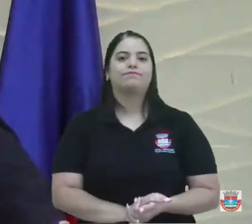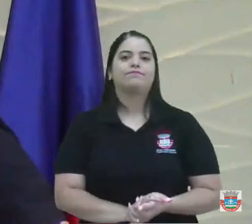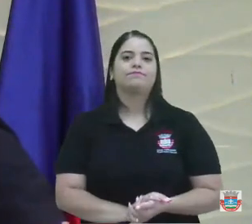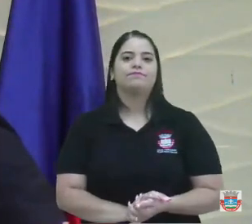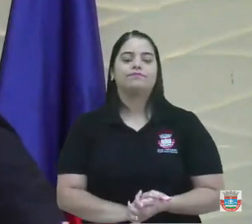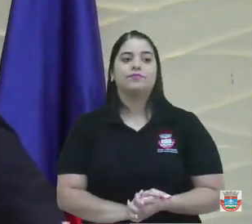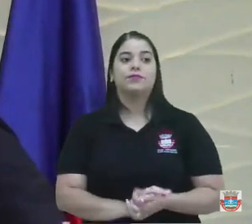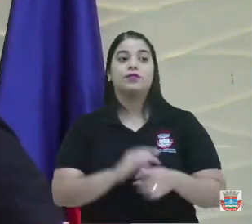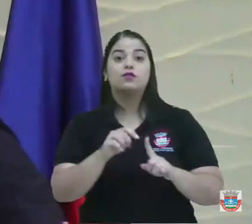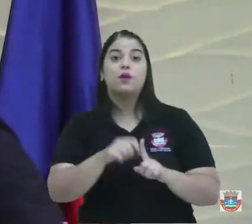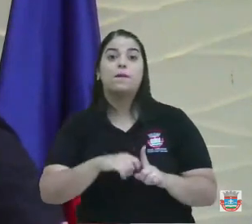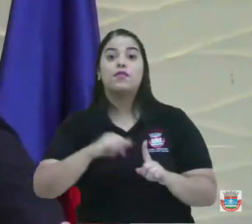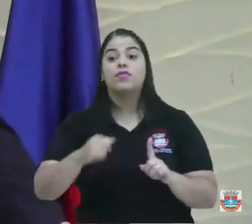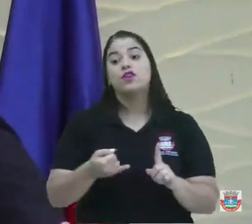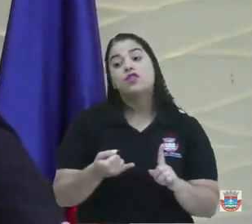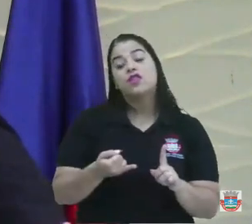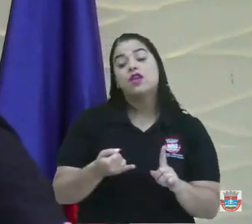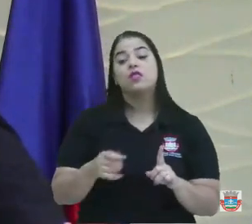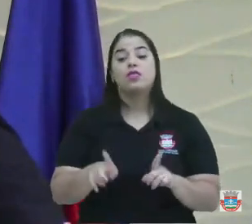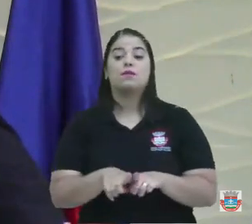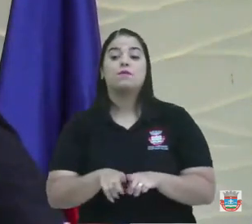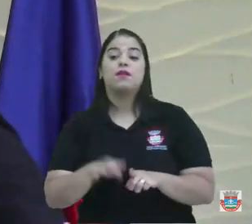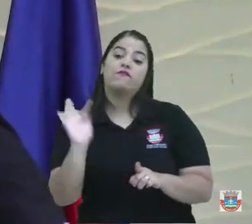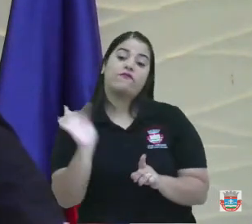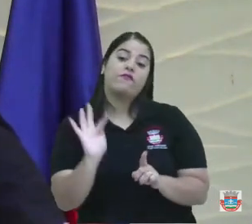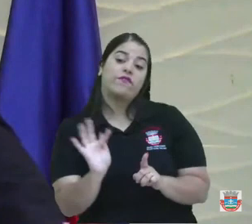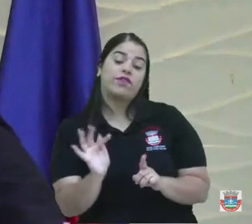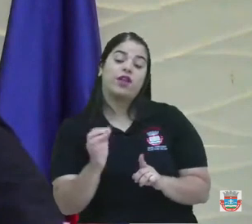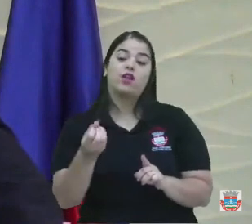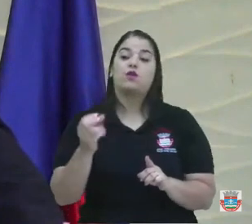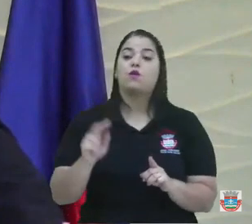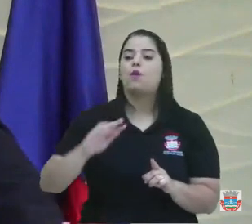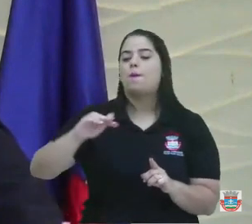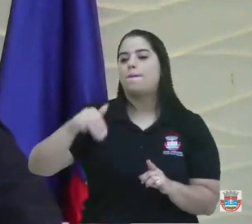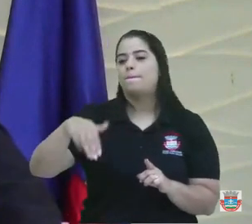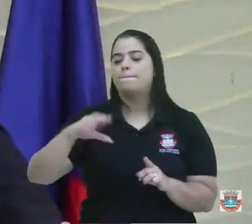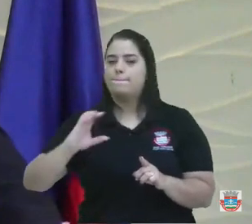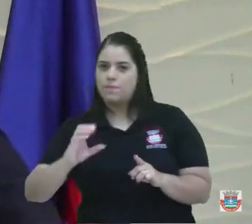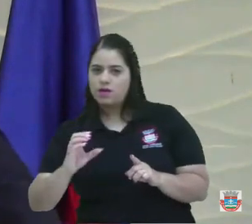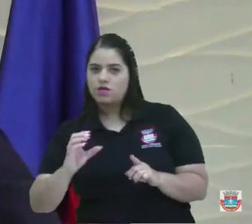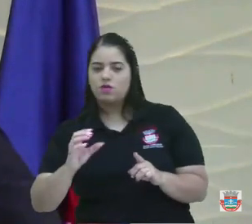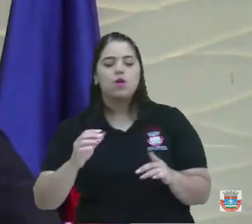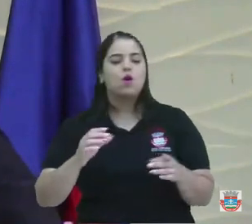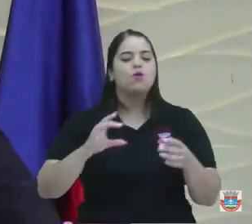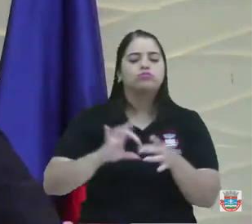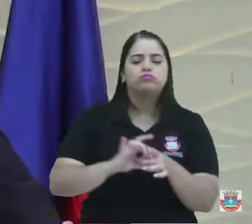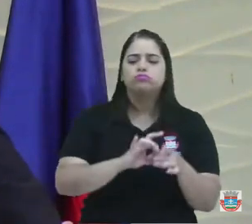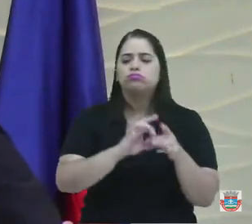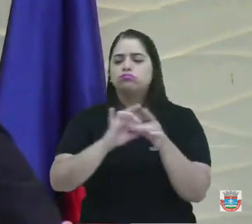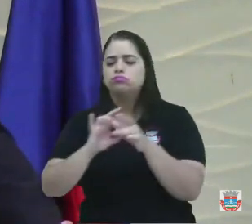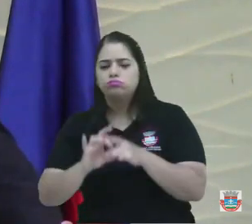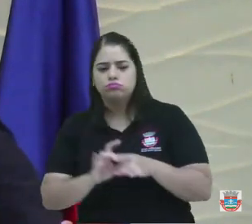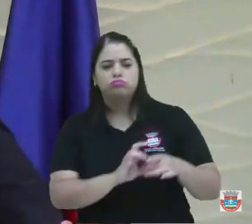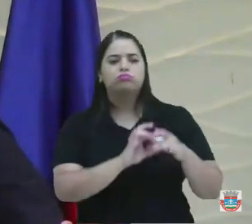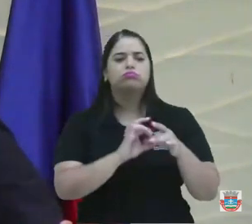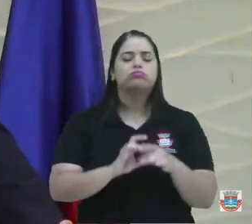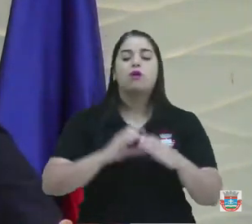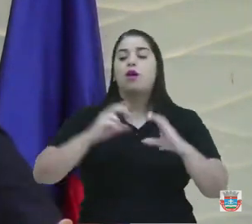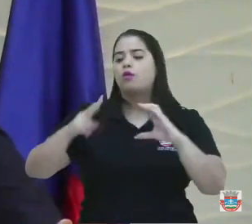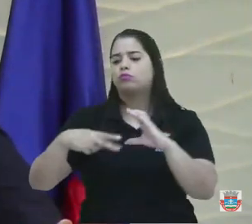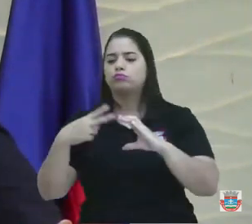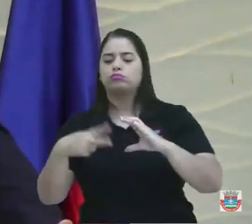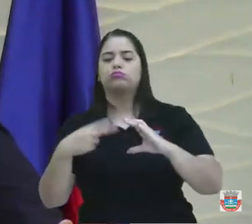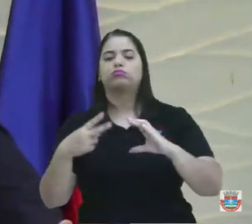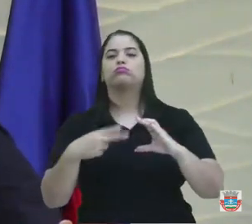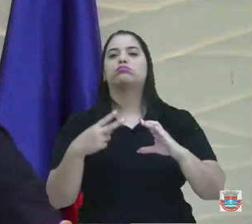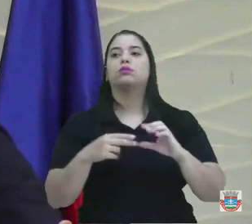em janeiro, que fevereiro, março, a gente possa, senhor presidente, nos reunir novamente como Câmara de Vereadores,